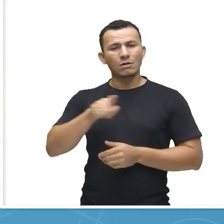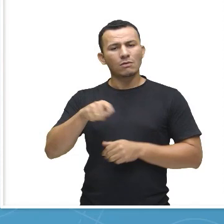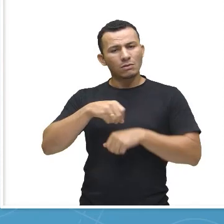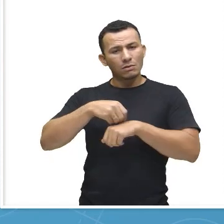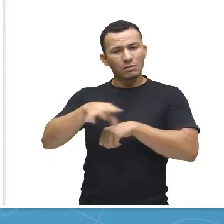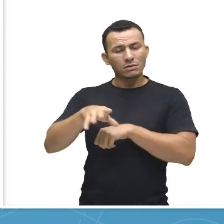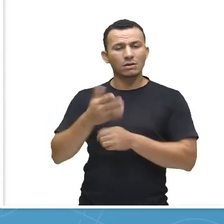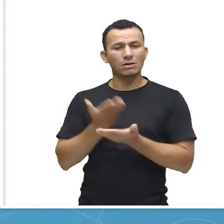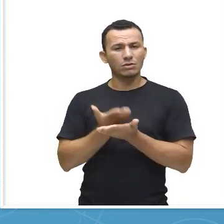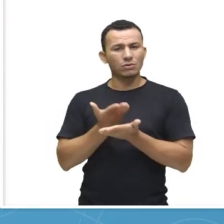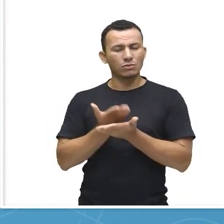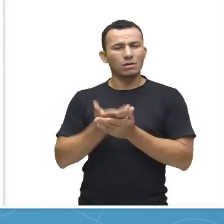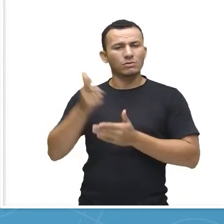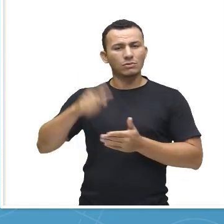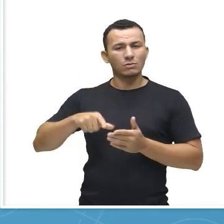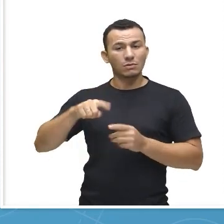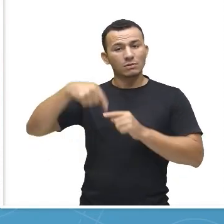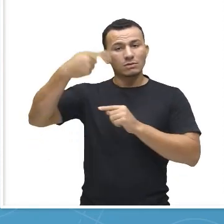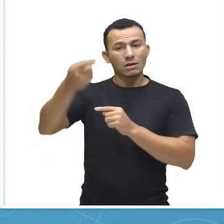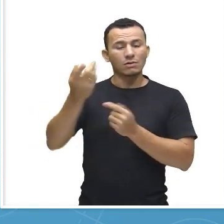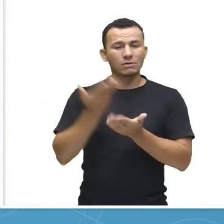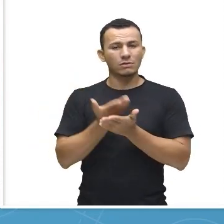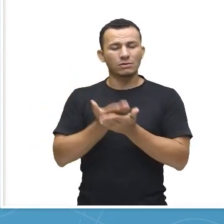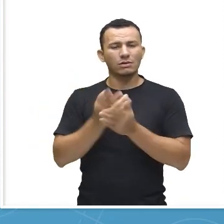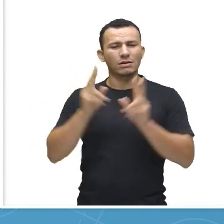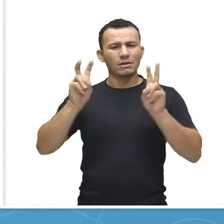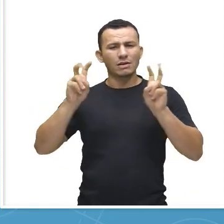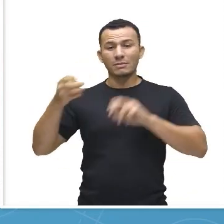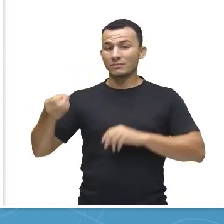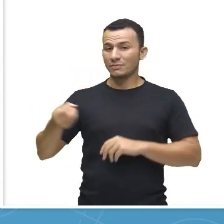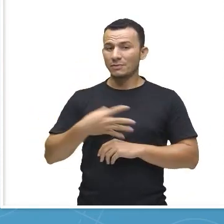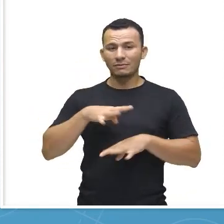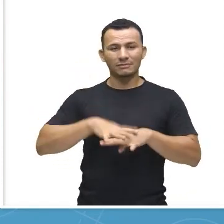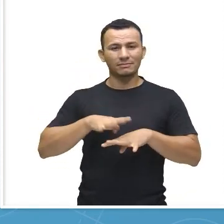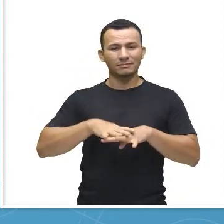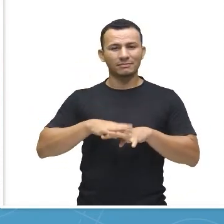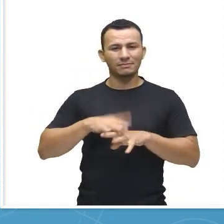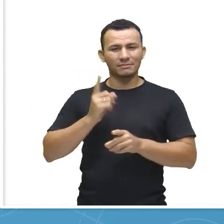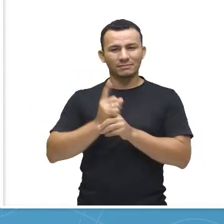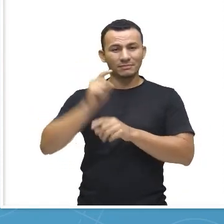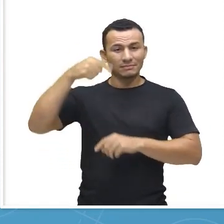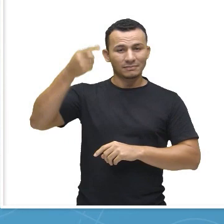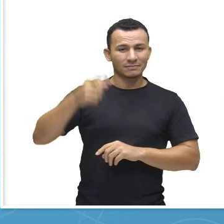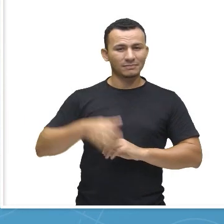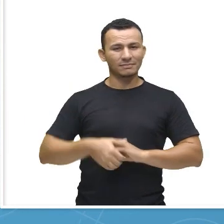bastante e na próxima aula nós estaremos aqui com novos assuntos de matemática. Até lá!